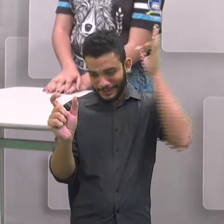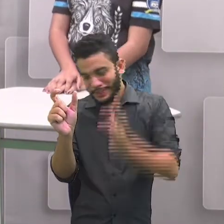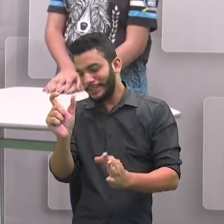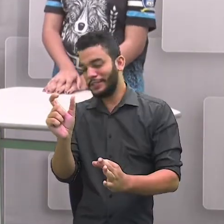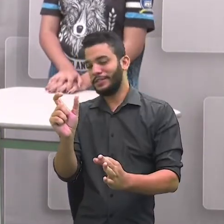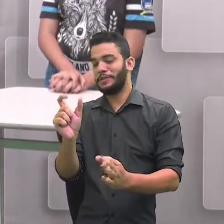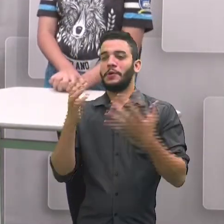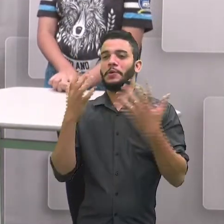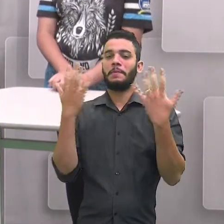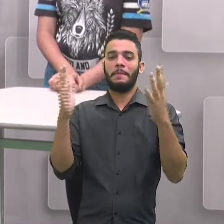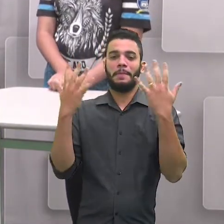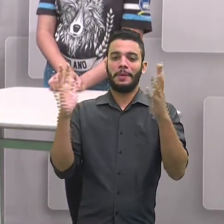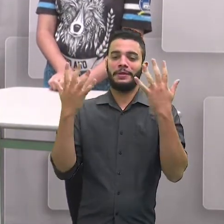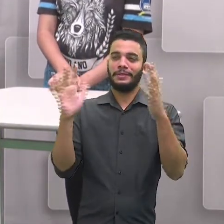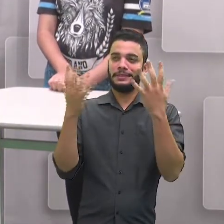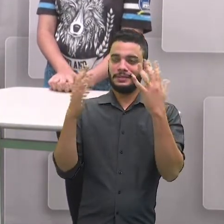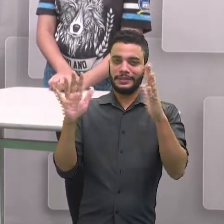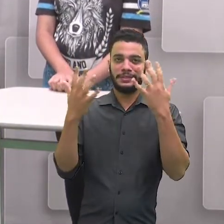exata.